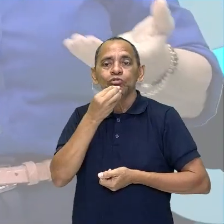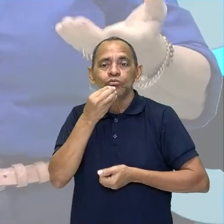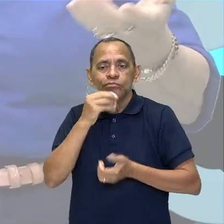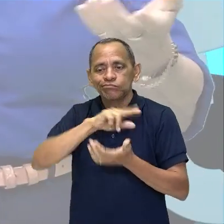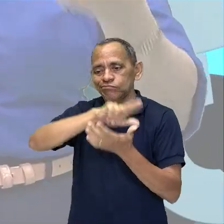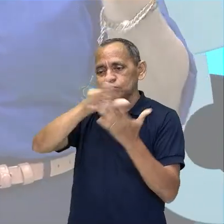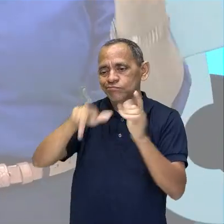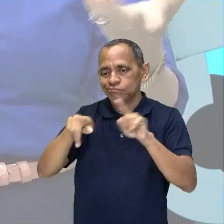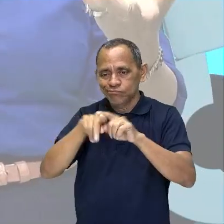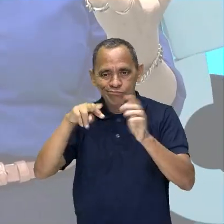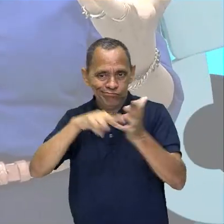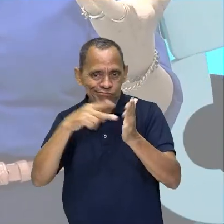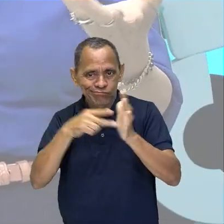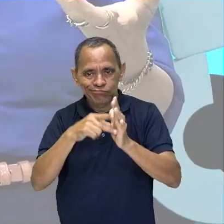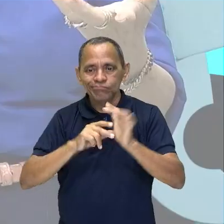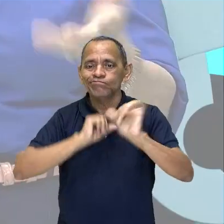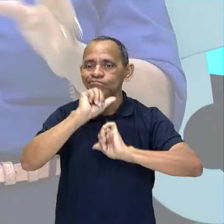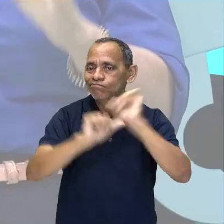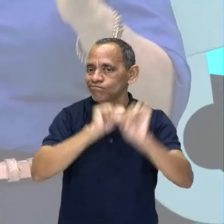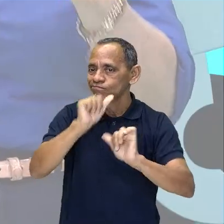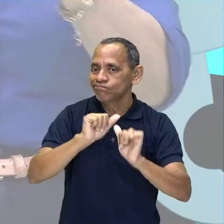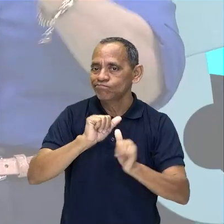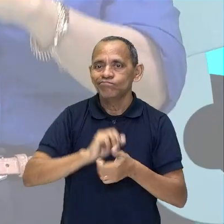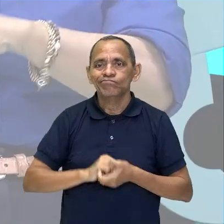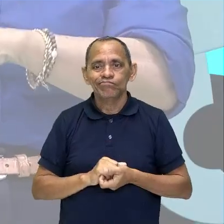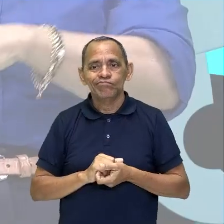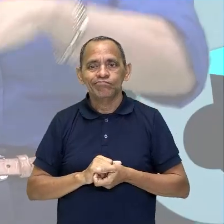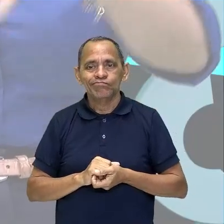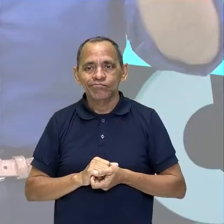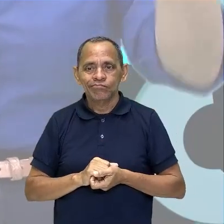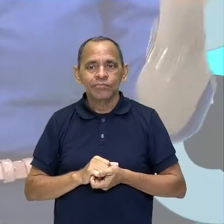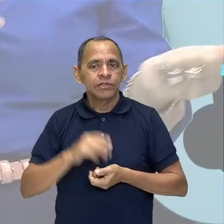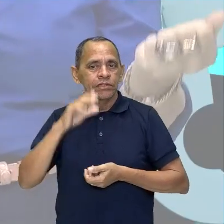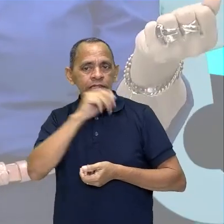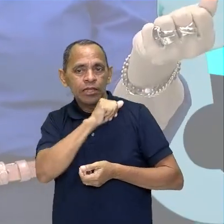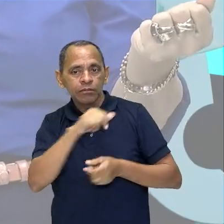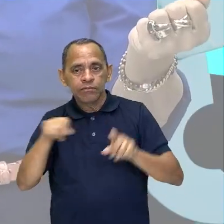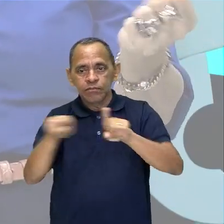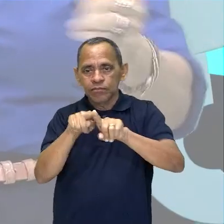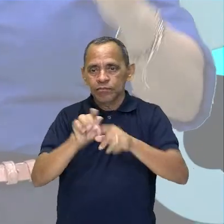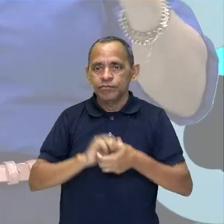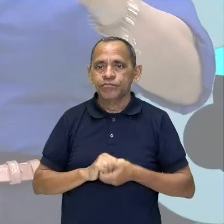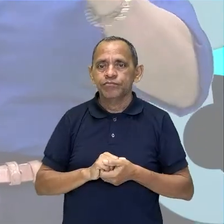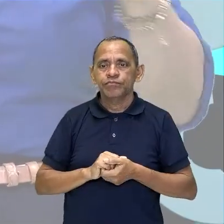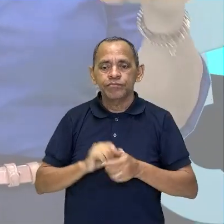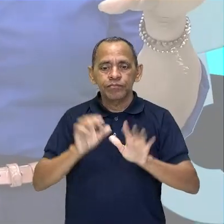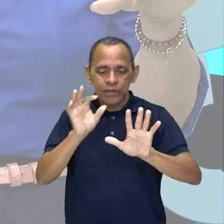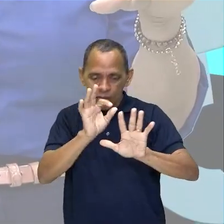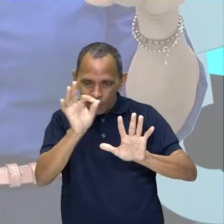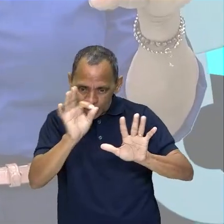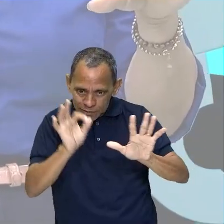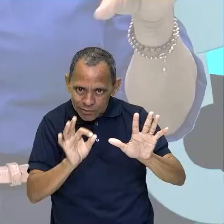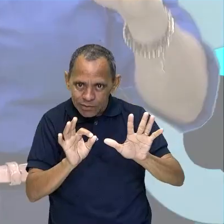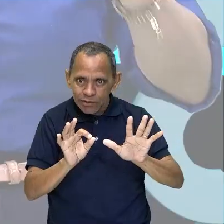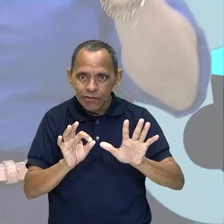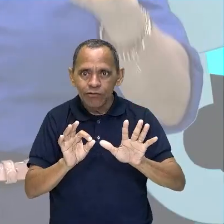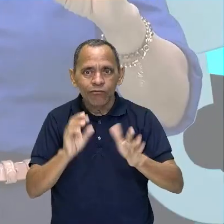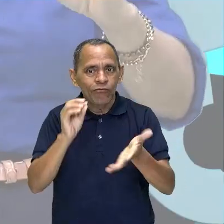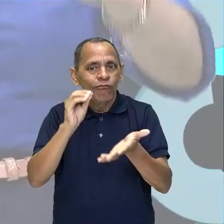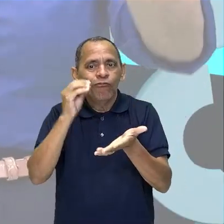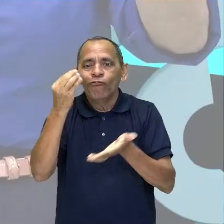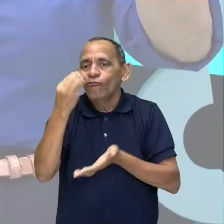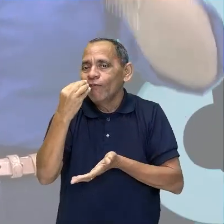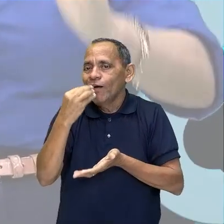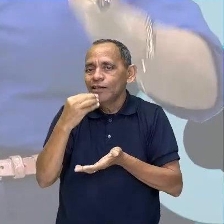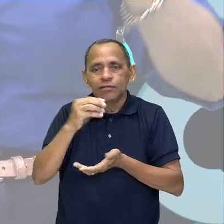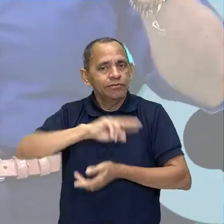em constante mutação. Então, a interatividade e a fragmentação não são falhas, não.